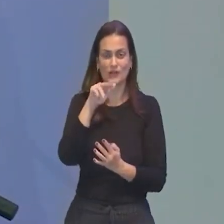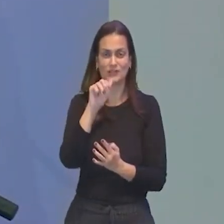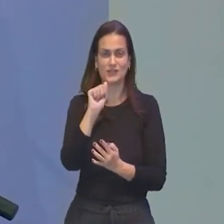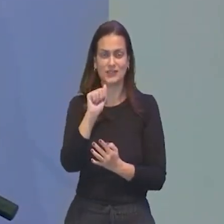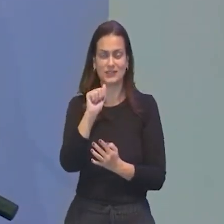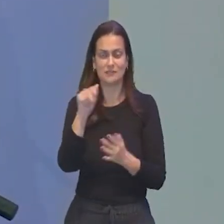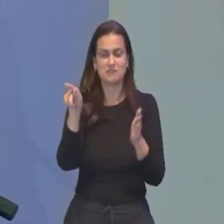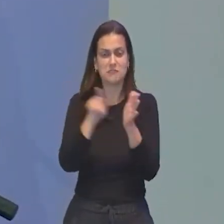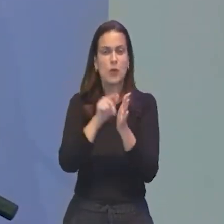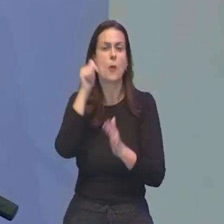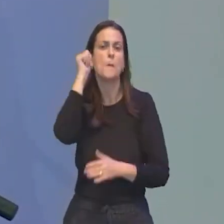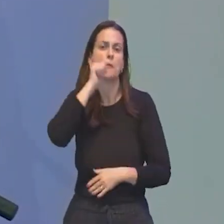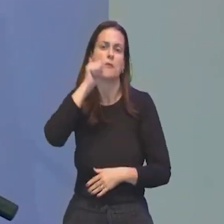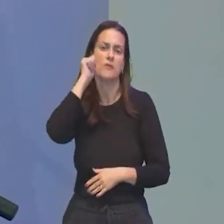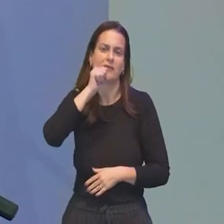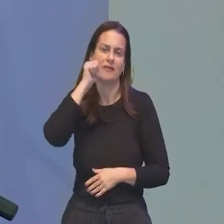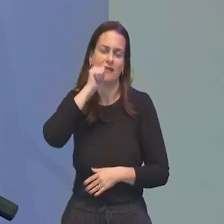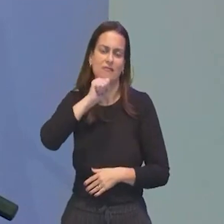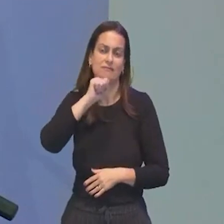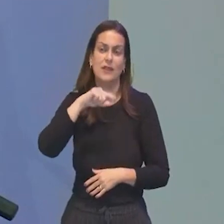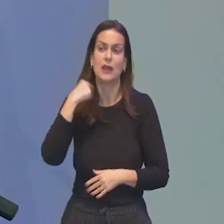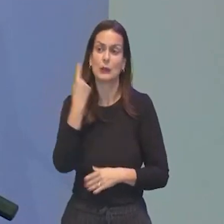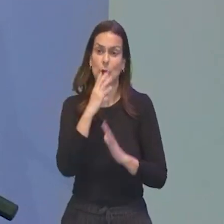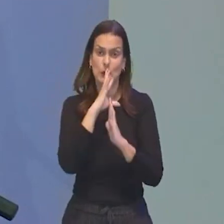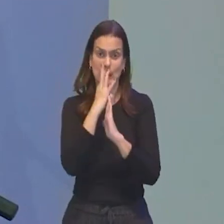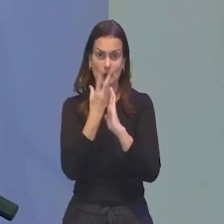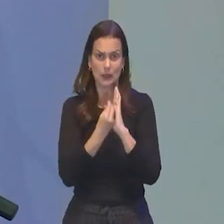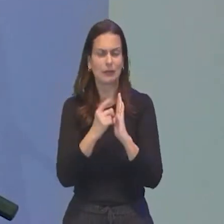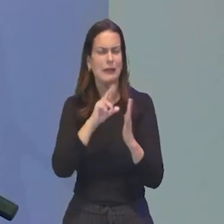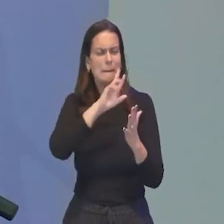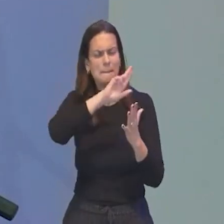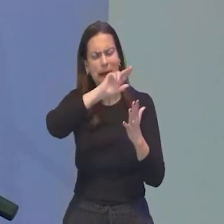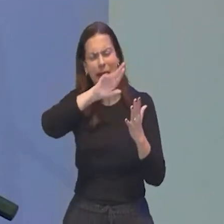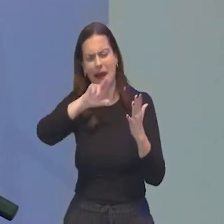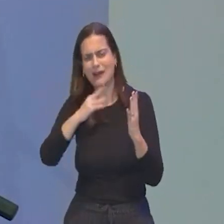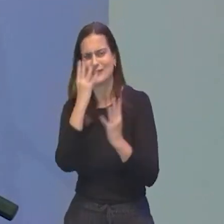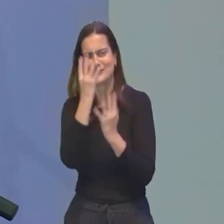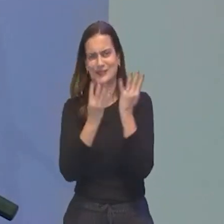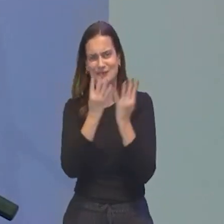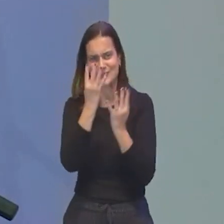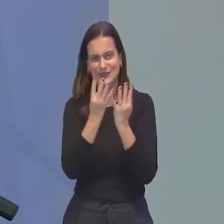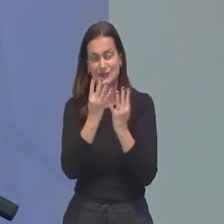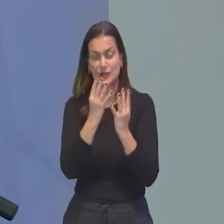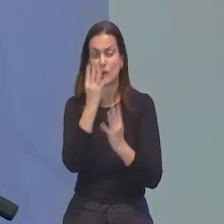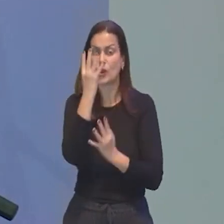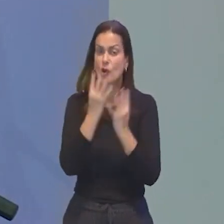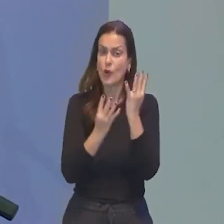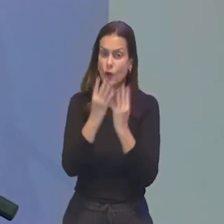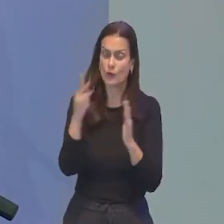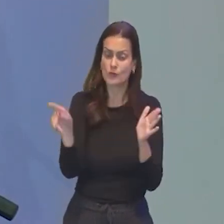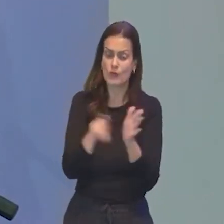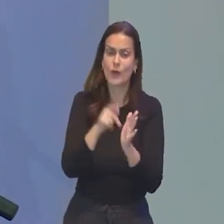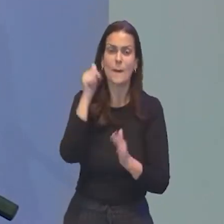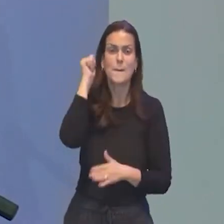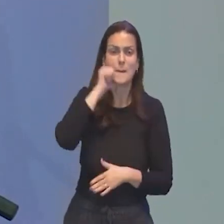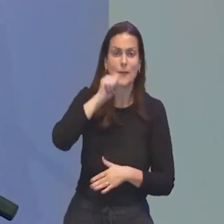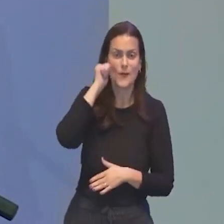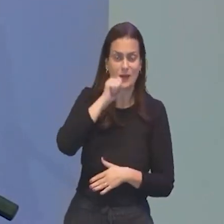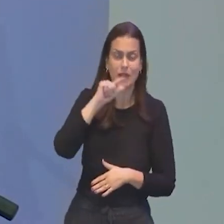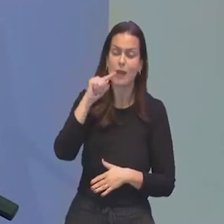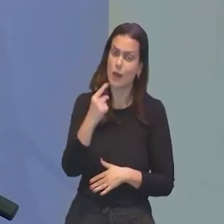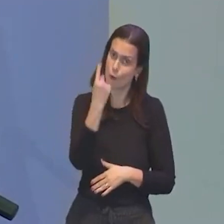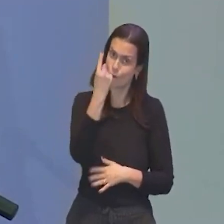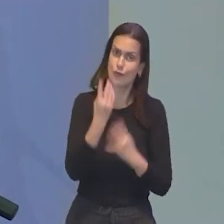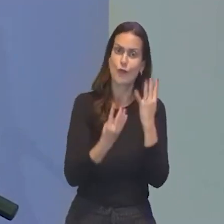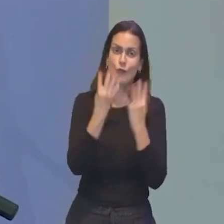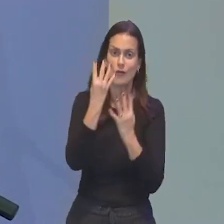feminino. A nossa igreja dispõe de muitos coros e o coro Hosana, o coro feminino, é um deles.